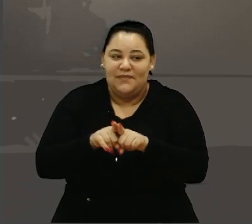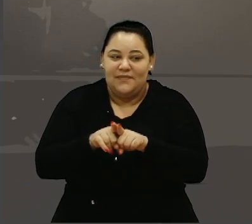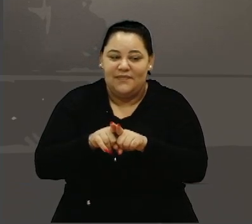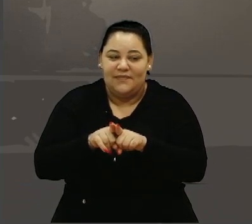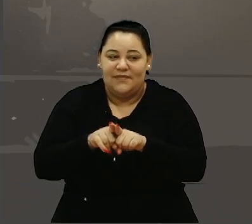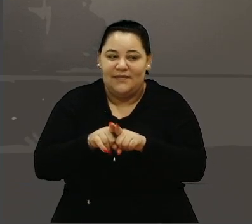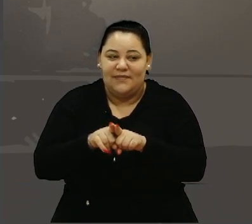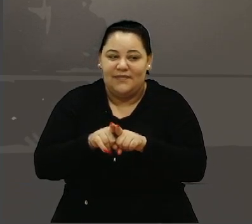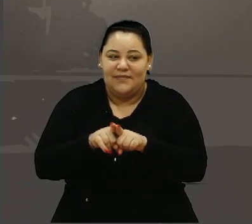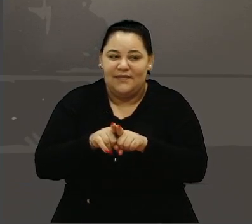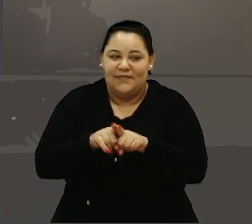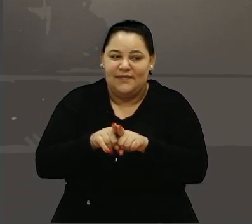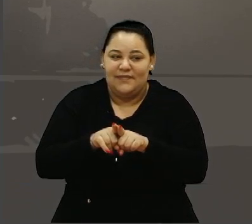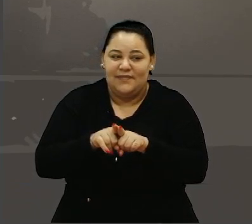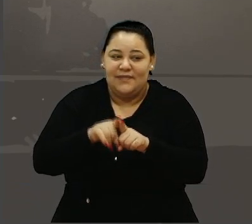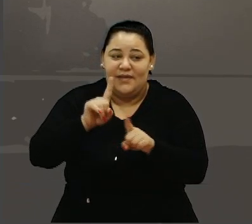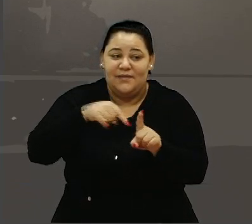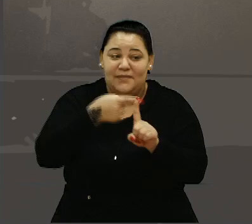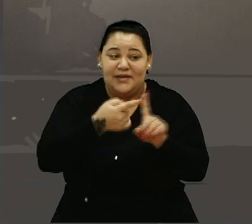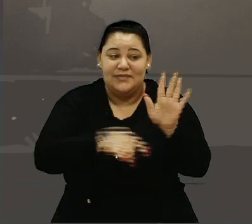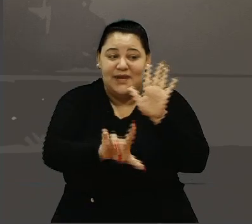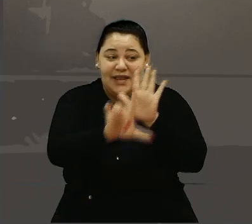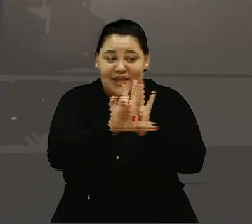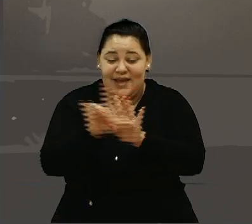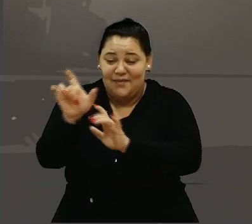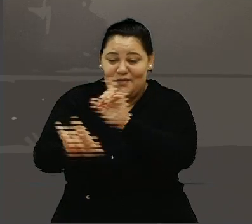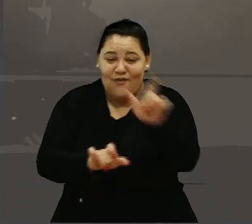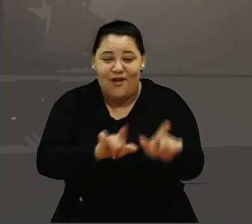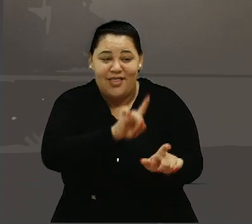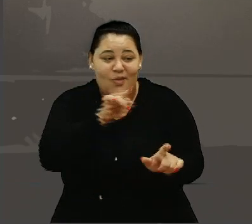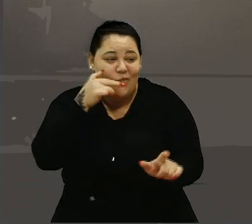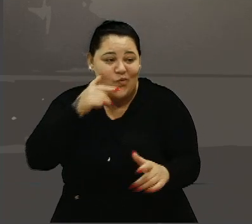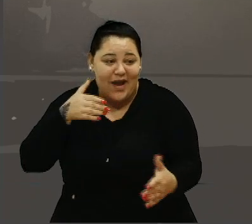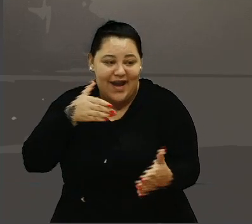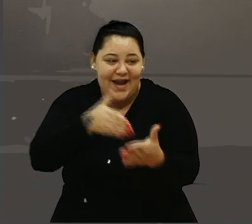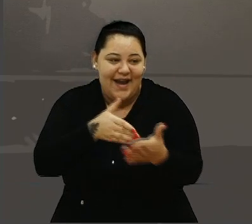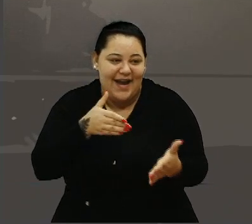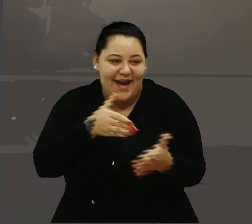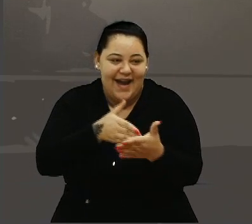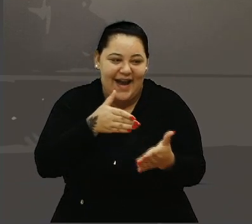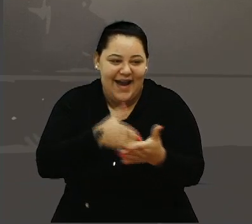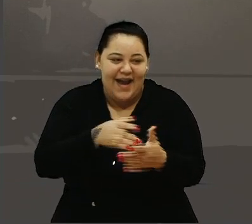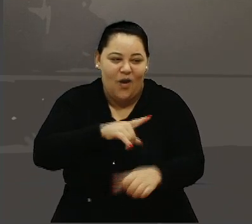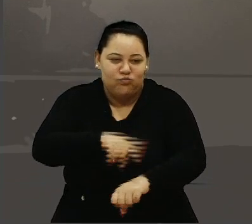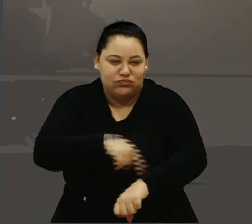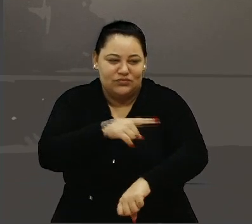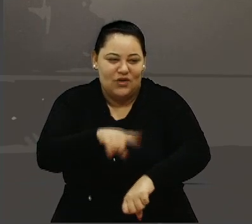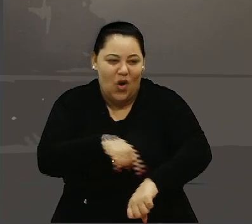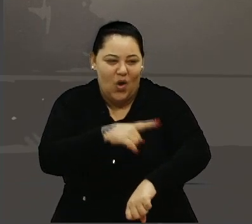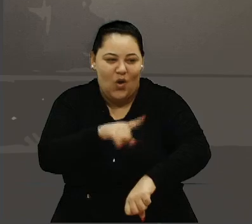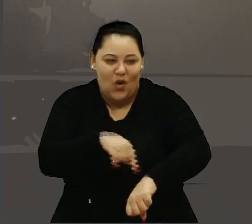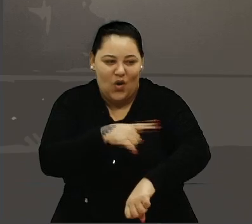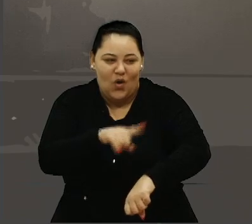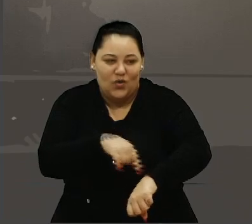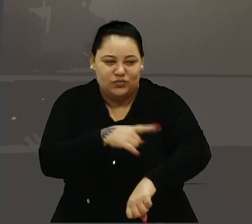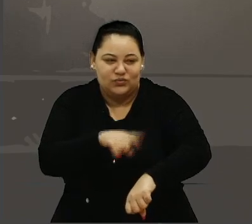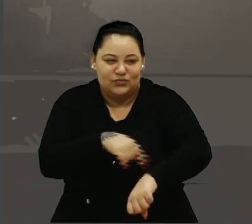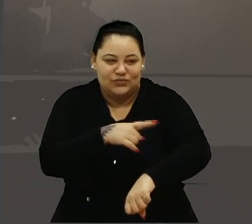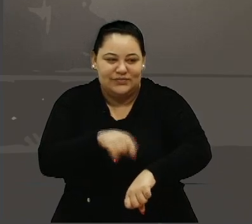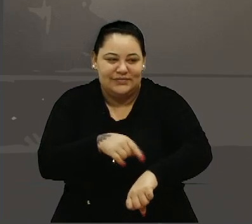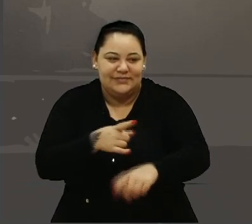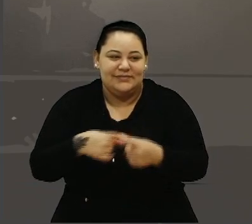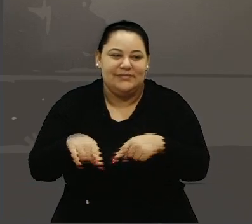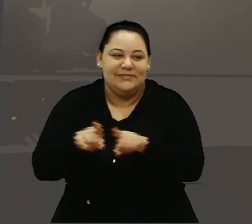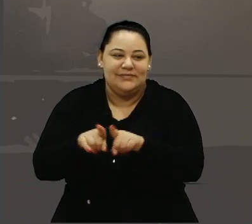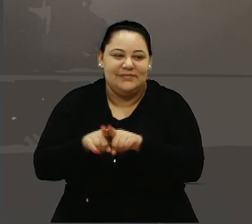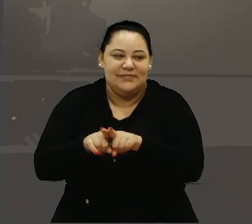cumprimento. É mais uma lei que as pessoas não conseguem acessar e que tem que ficar horas e horas na fila com dores intensas. E